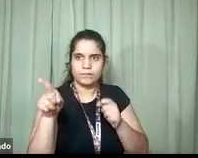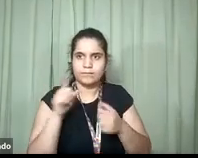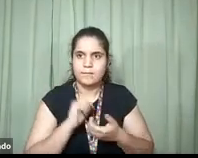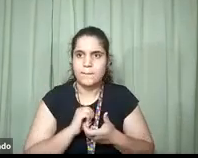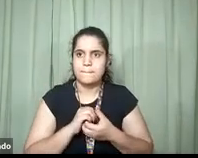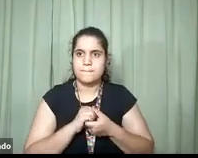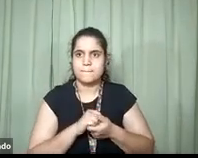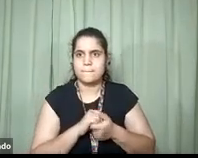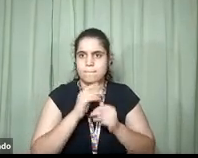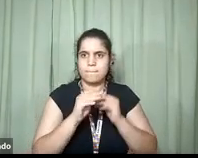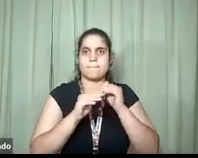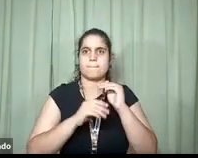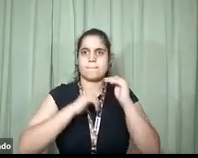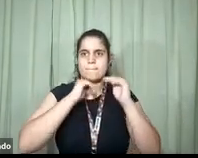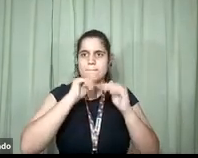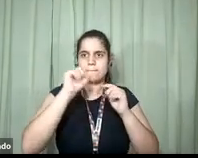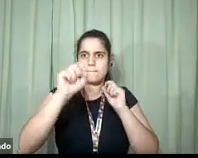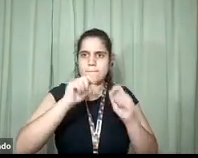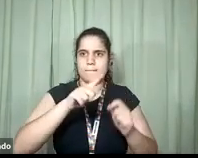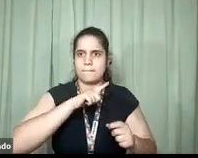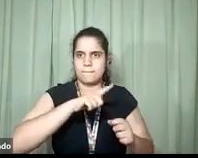no seu consultório, do que ela tem